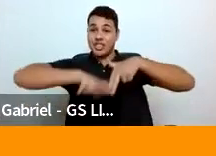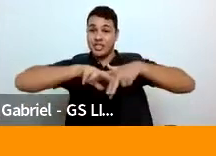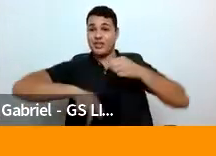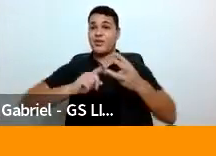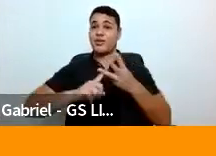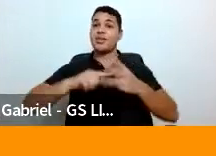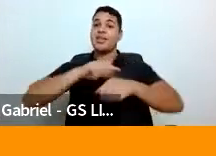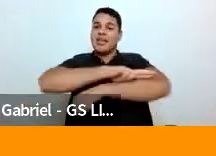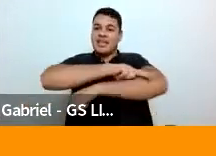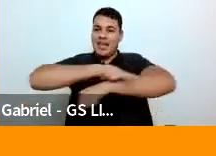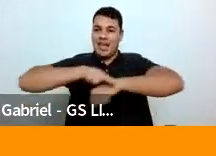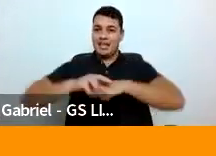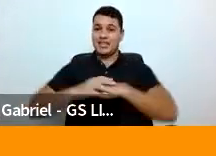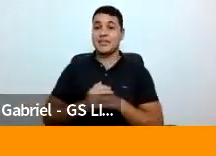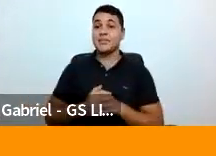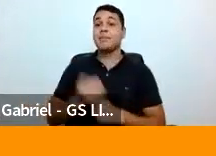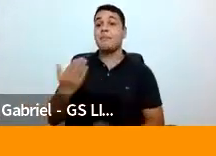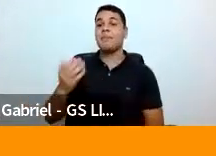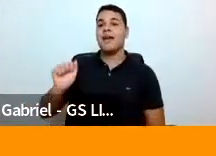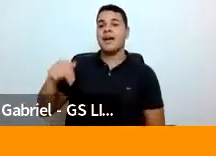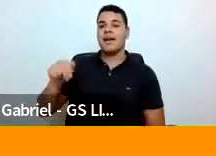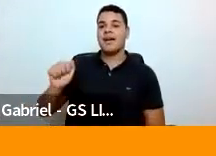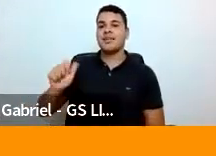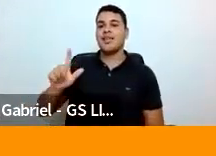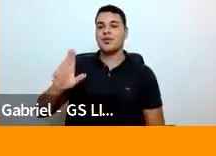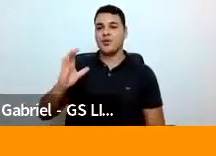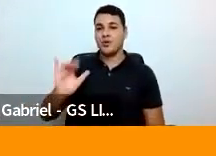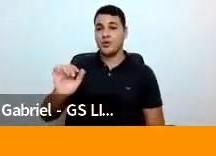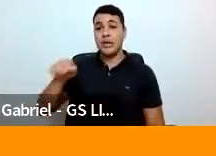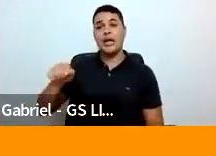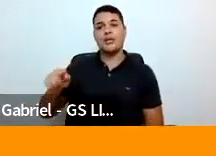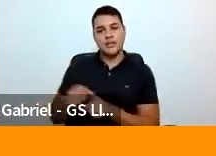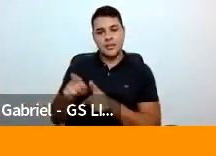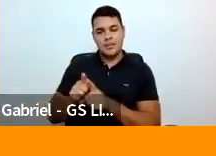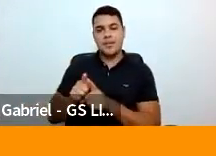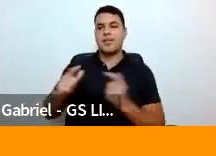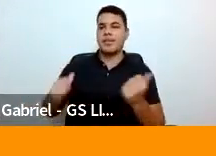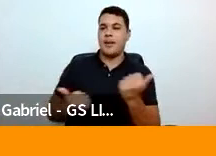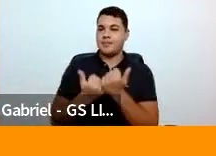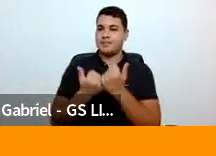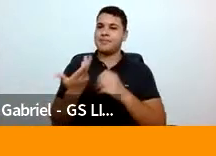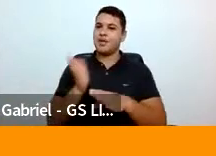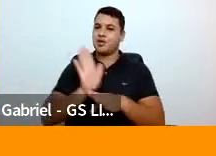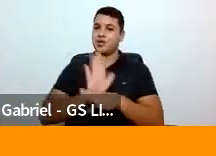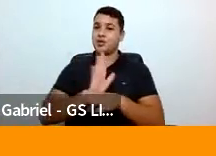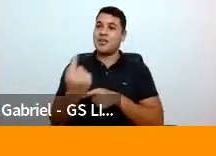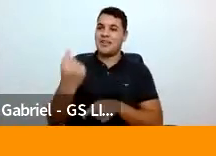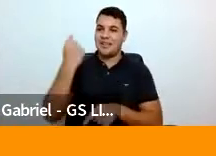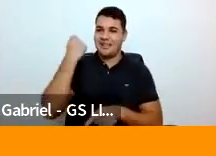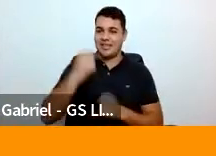Lúcia e Pontes, né, foi uma interlocutora conosco no momento inicial.